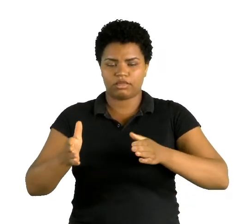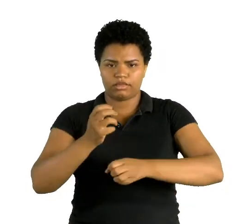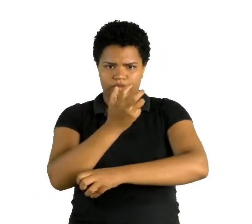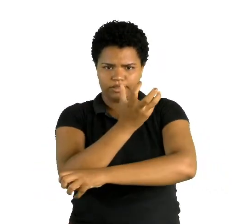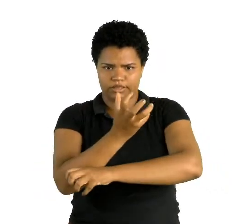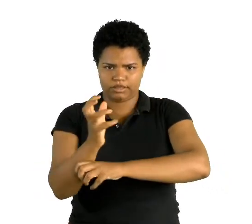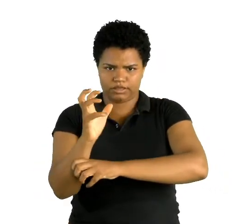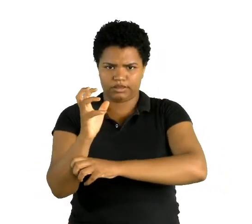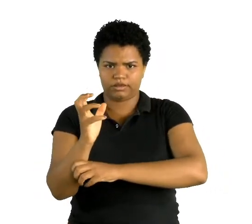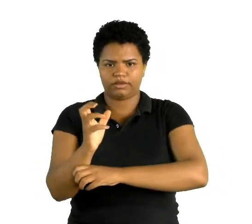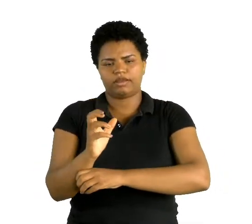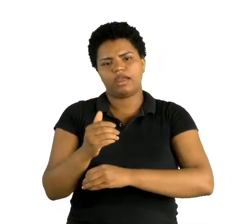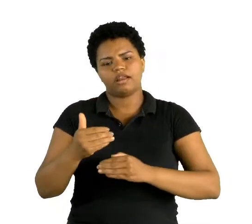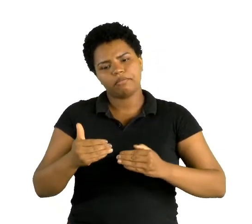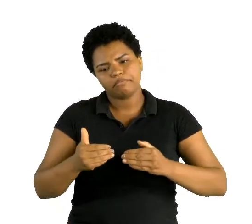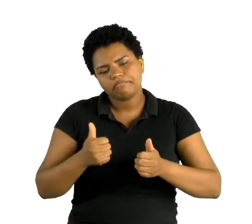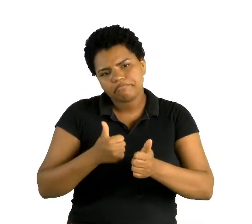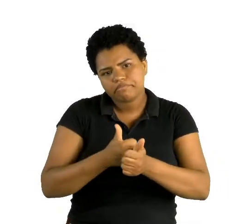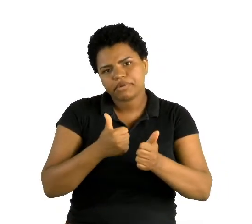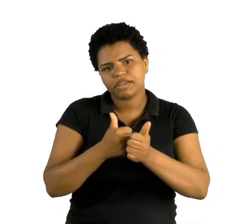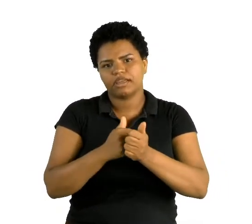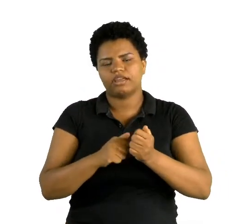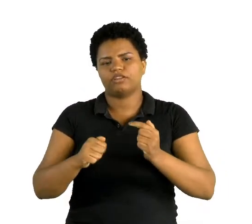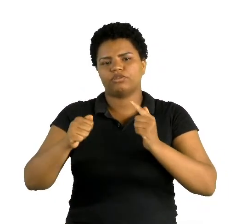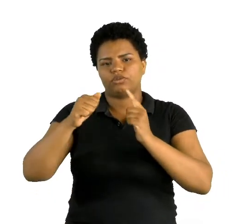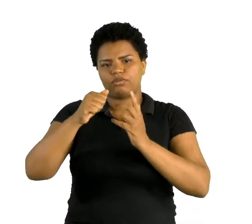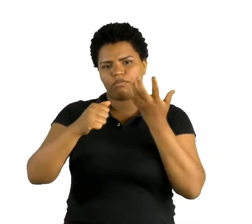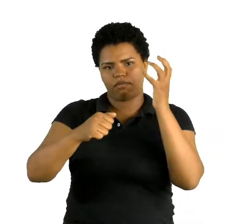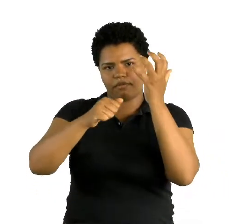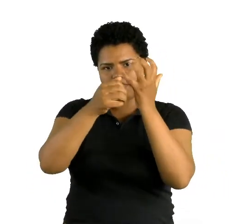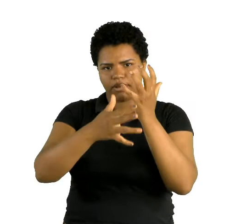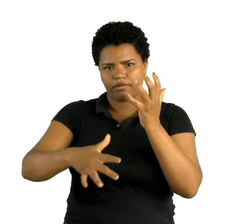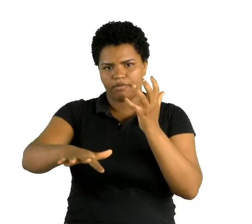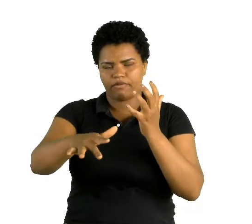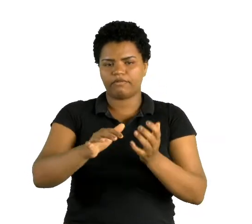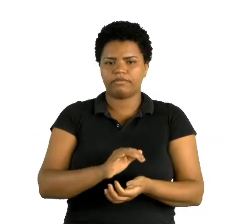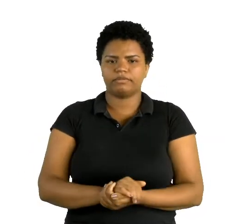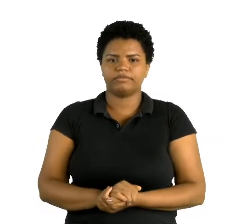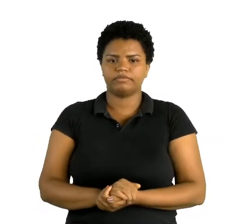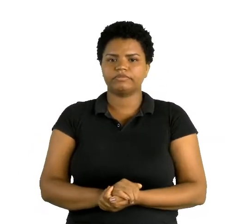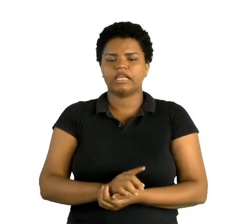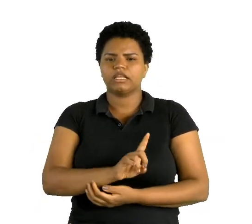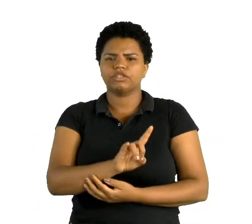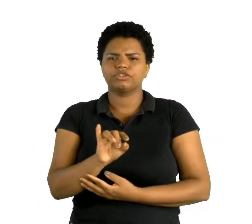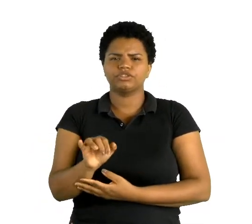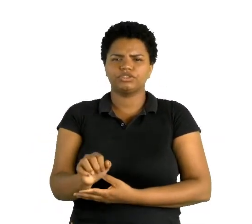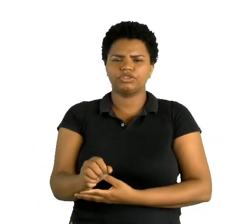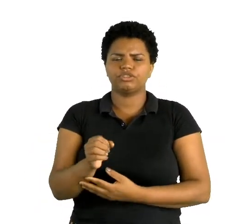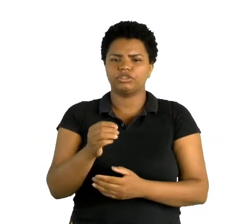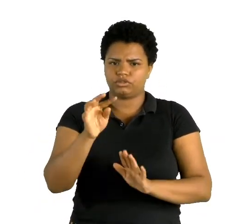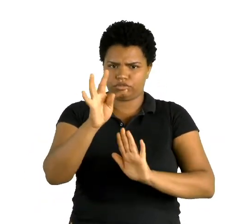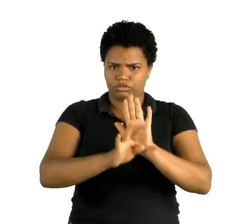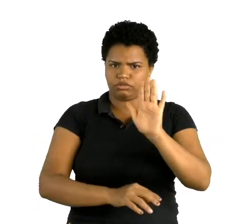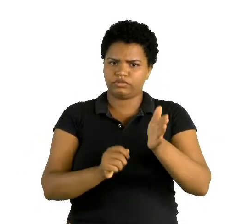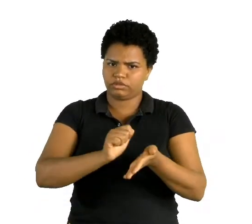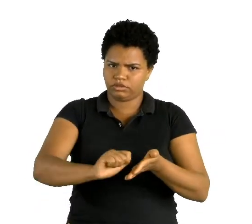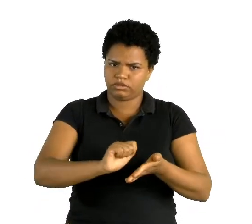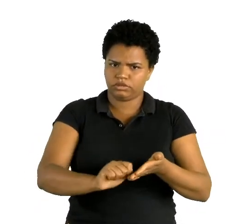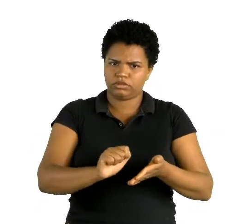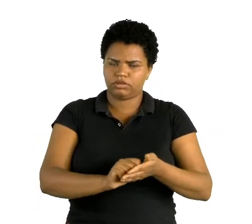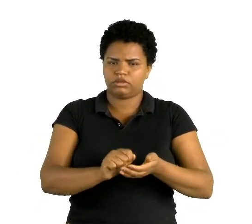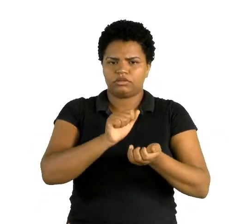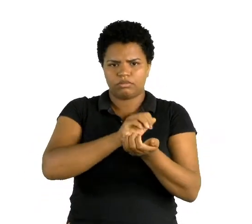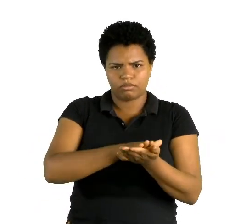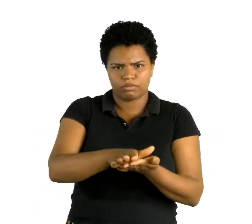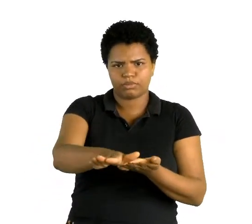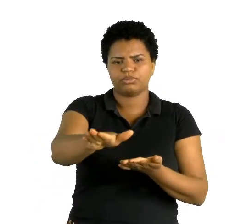data que esse texto foi redigido e colocado à disposição